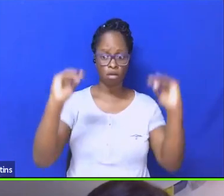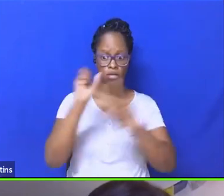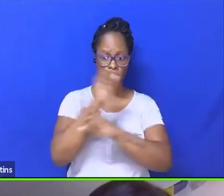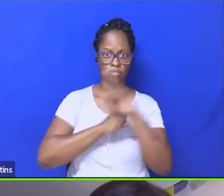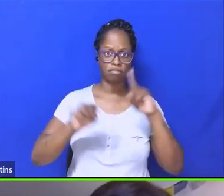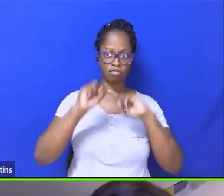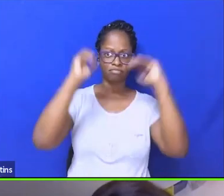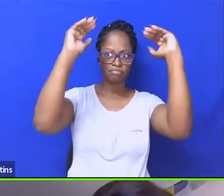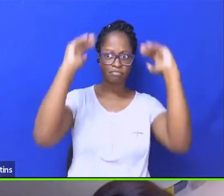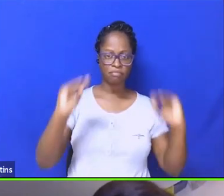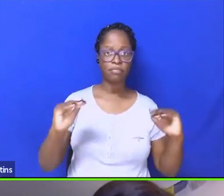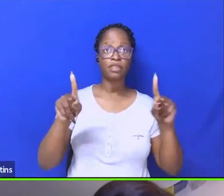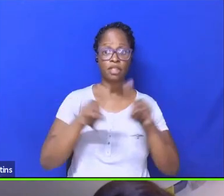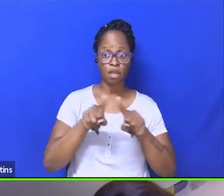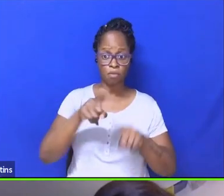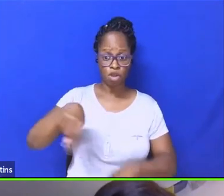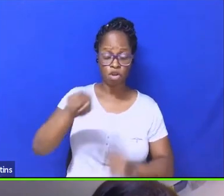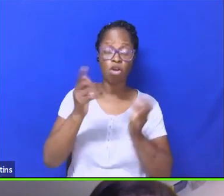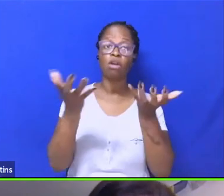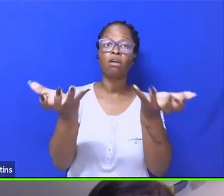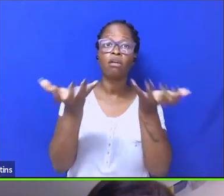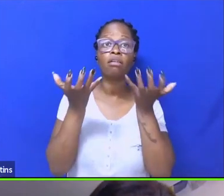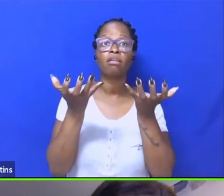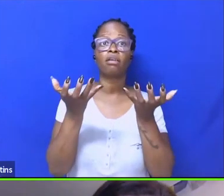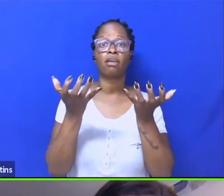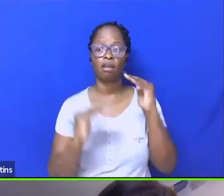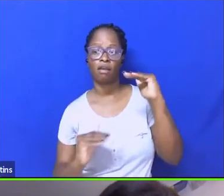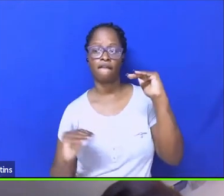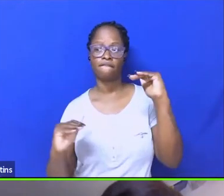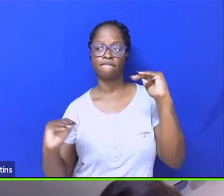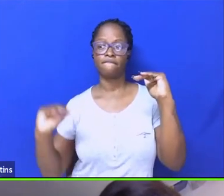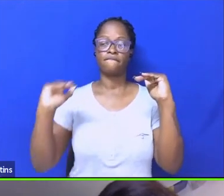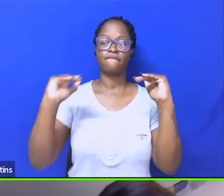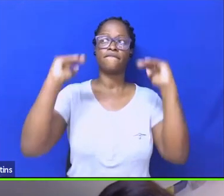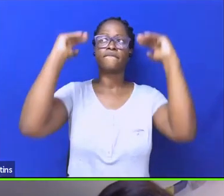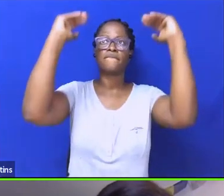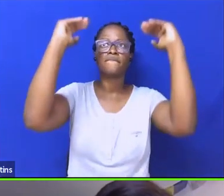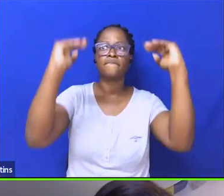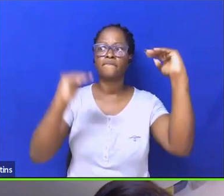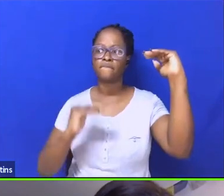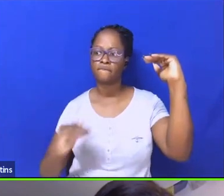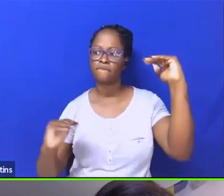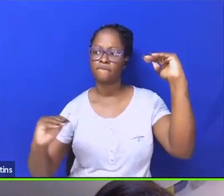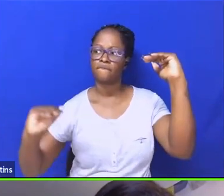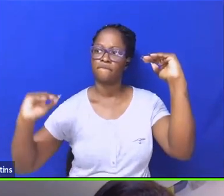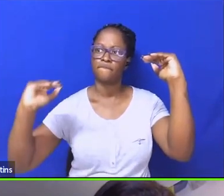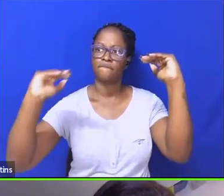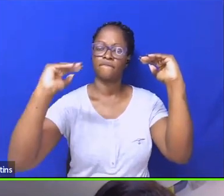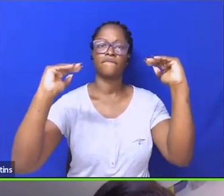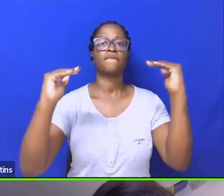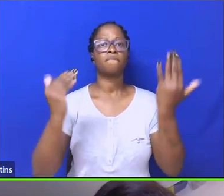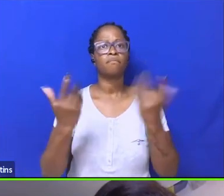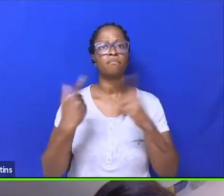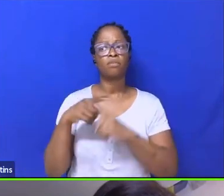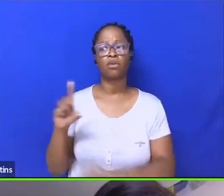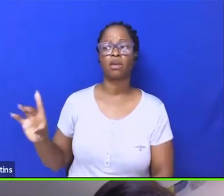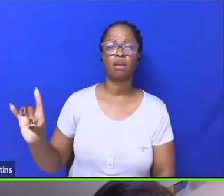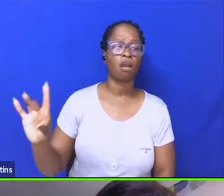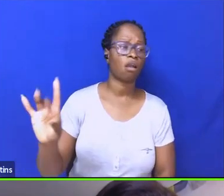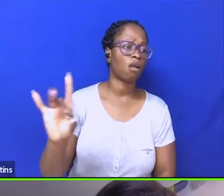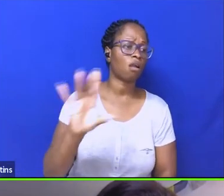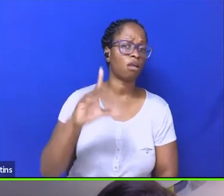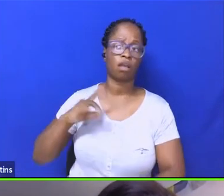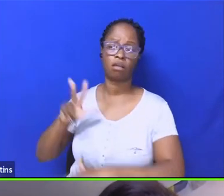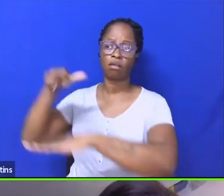de poder porque como dije antes uno habla desde o lugar que ocupa no mundo e eu creo que é necessário pensar a paridade